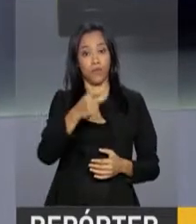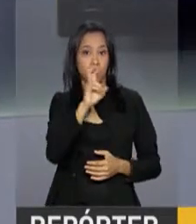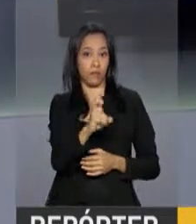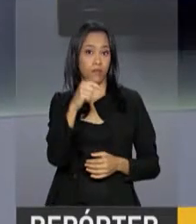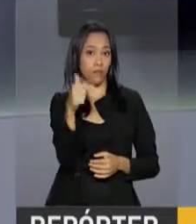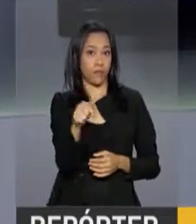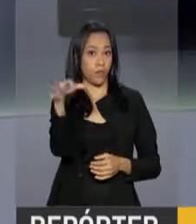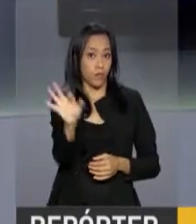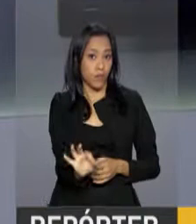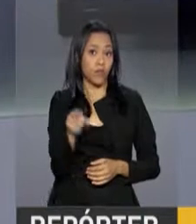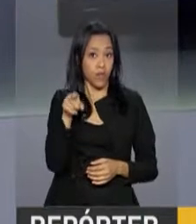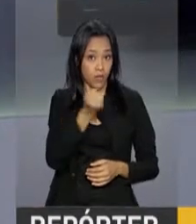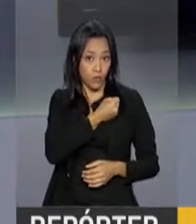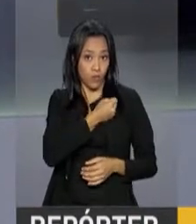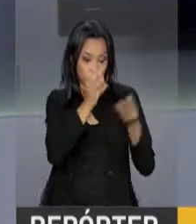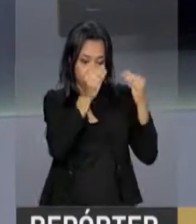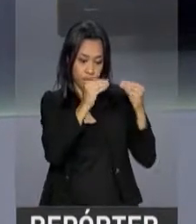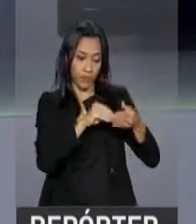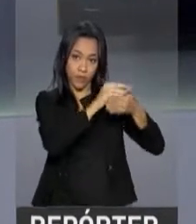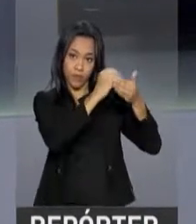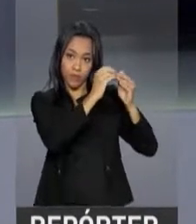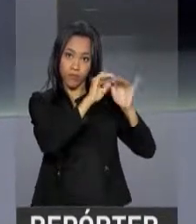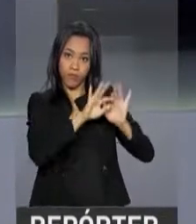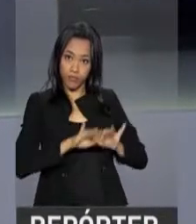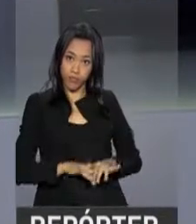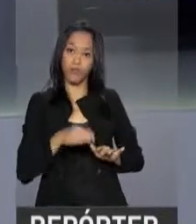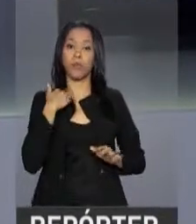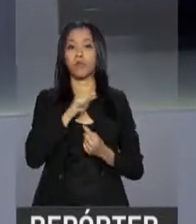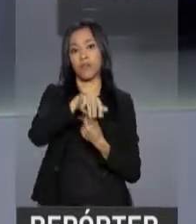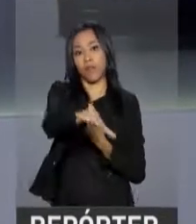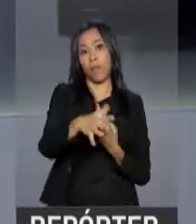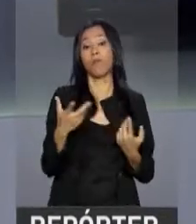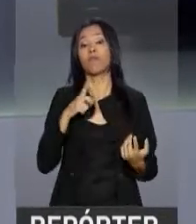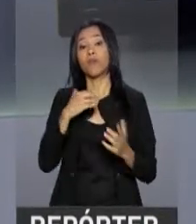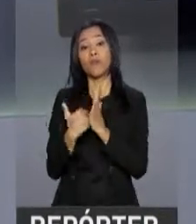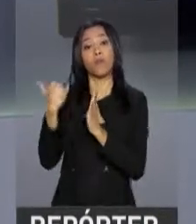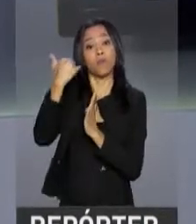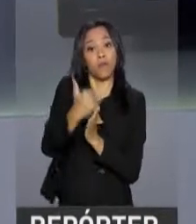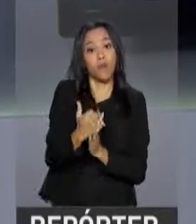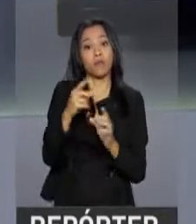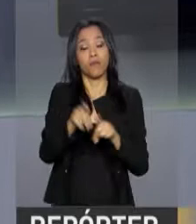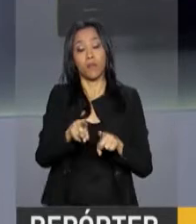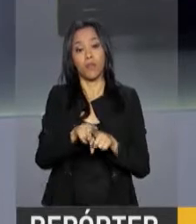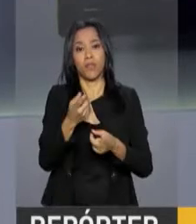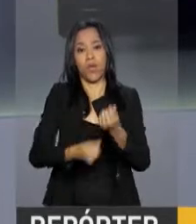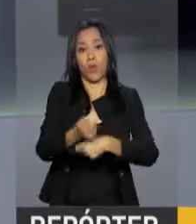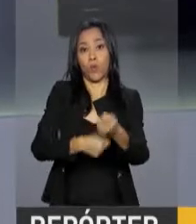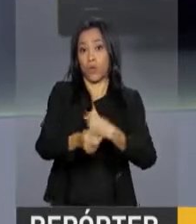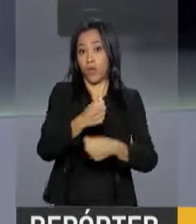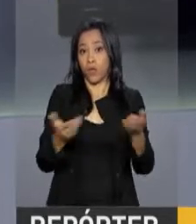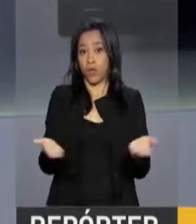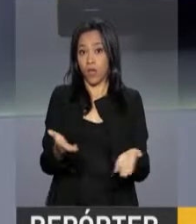cento os números estão no boletim focus do banco central houve também uma elevação na expectativa do crescimento da economia que passou